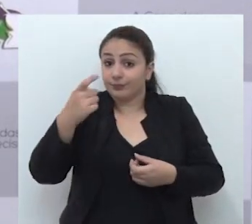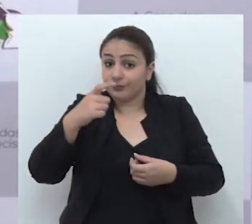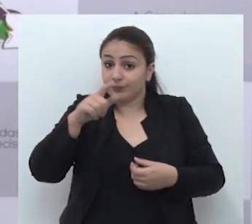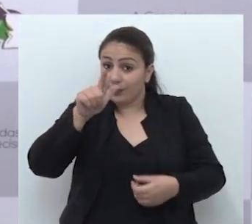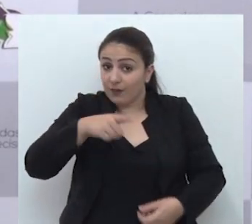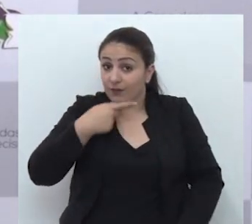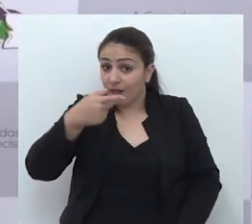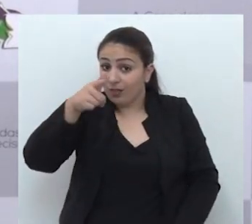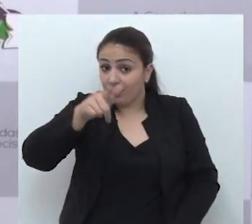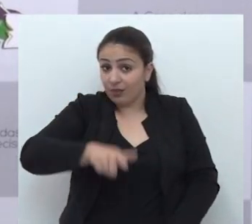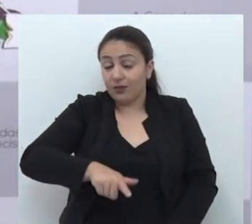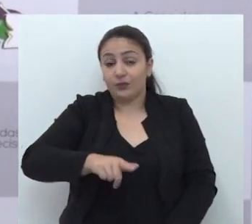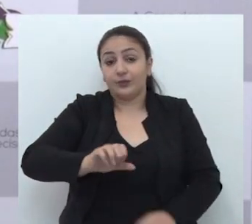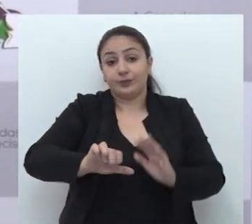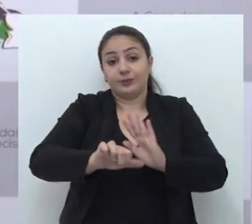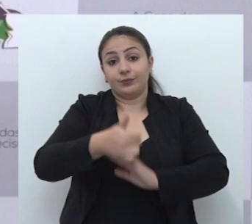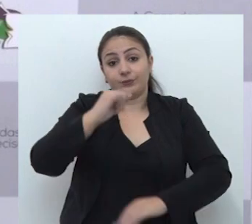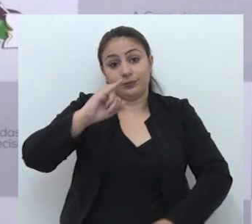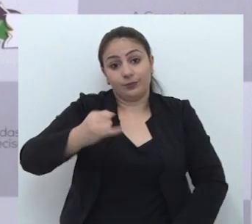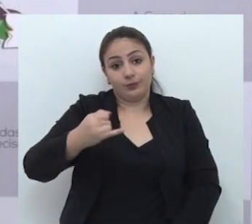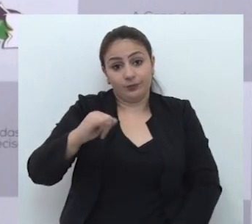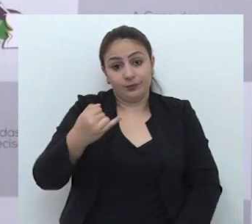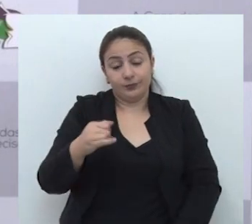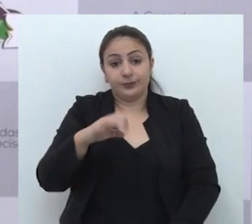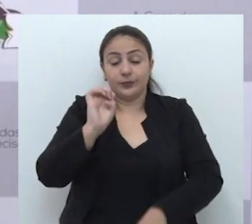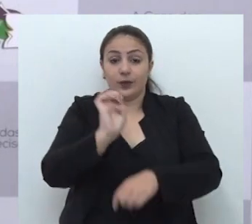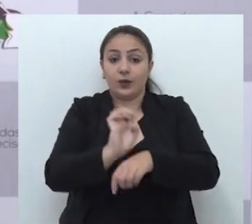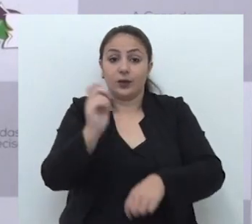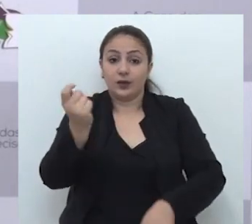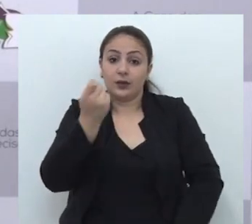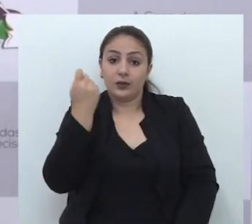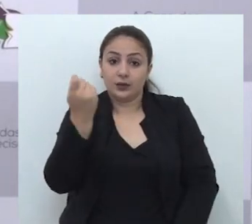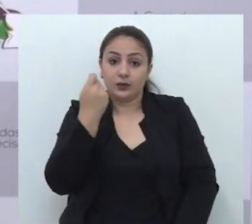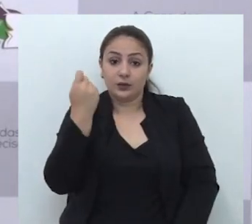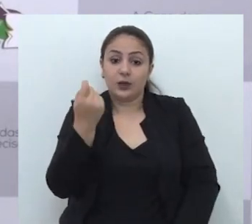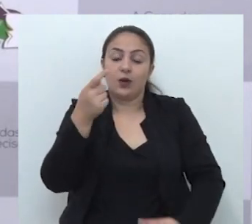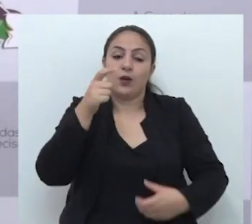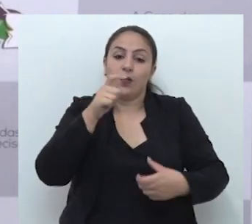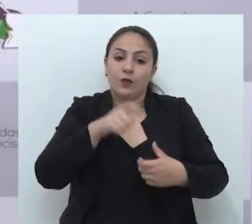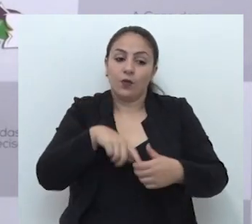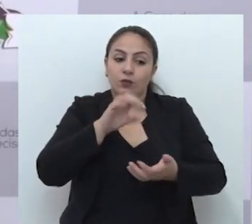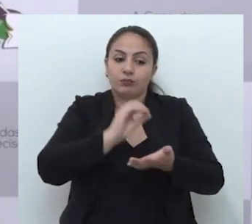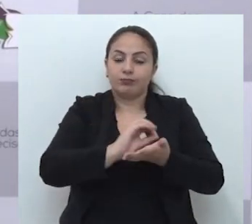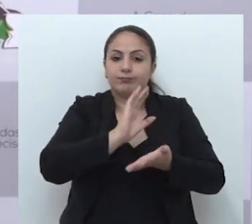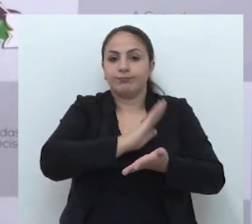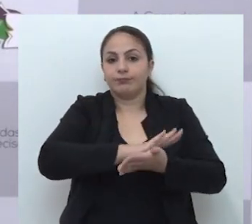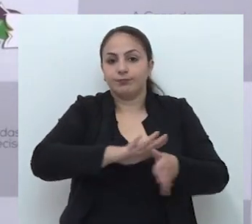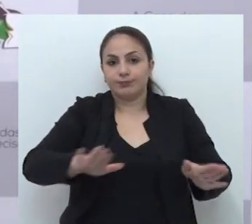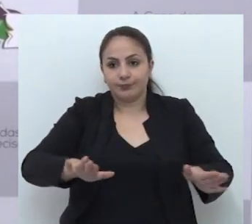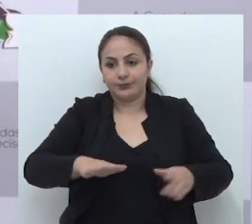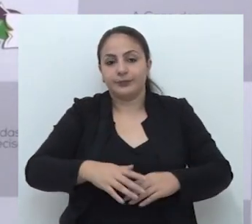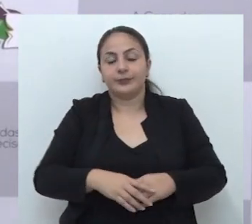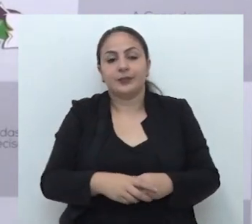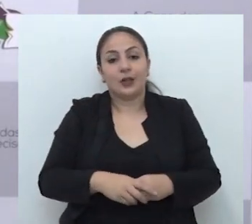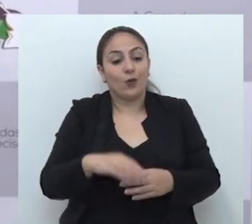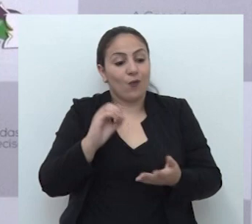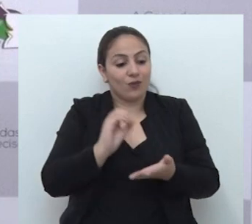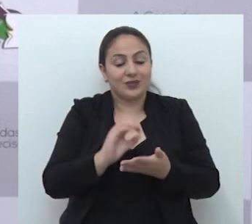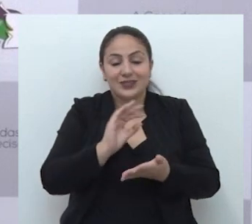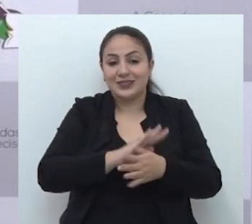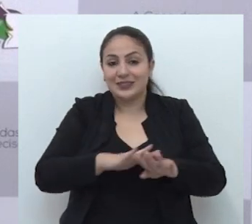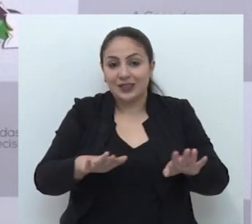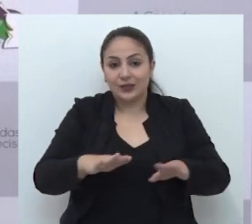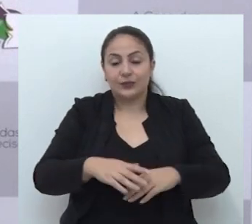Volto a repetir, a partir do dia 1º de janeiro, o estado do Rio Grande do Sul volta à estaca zero.